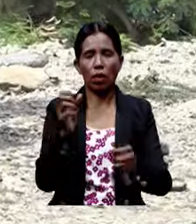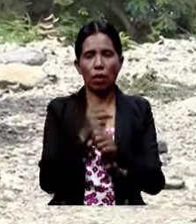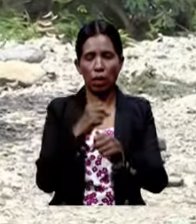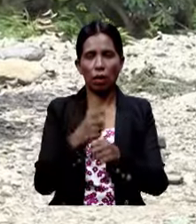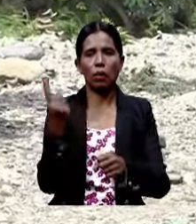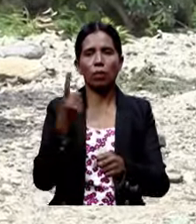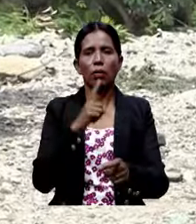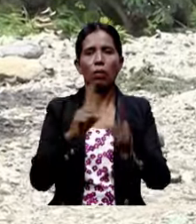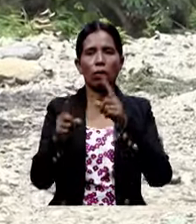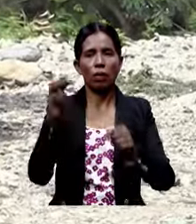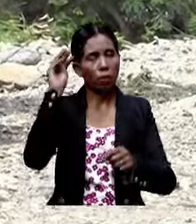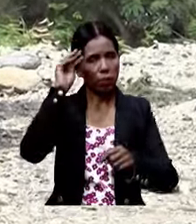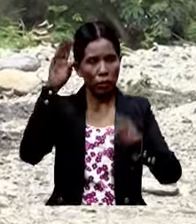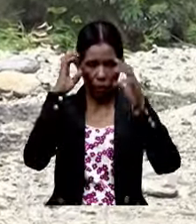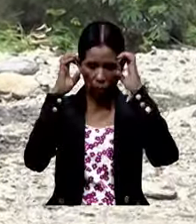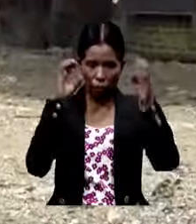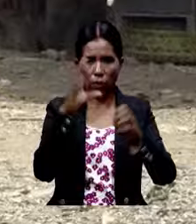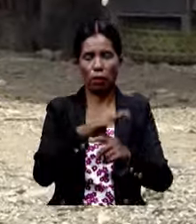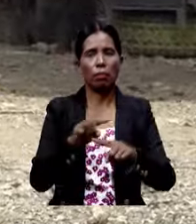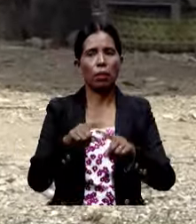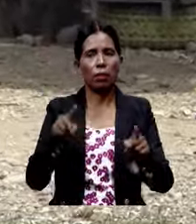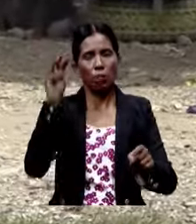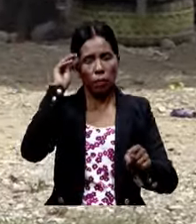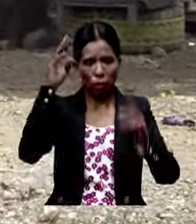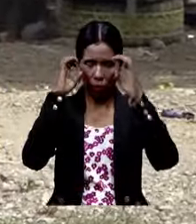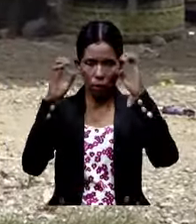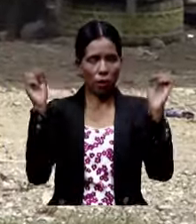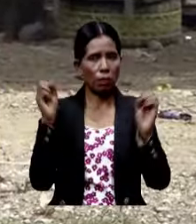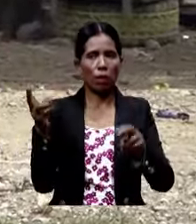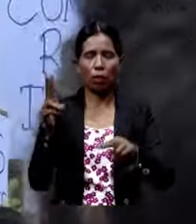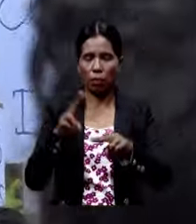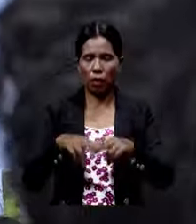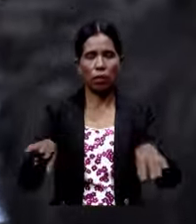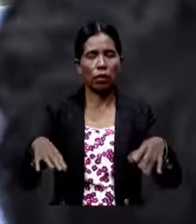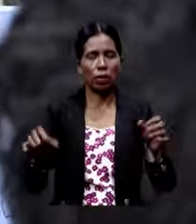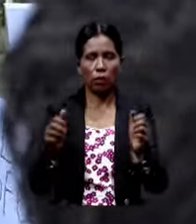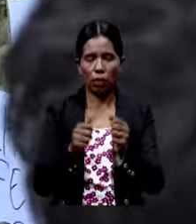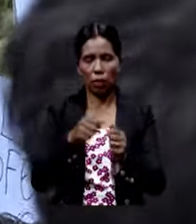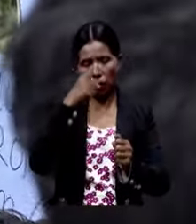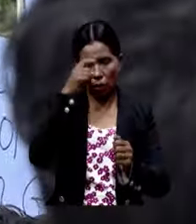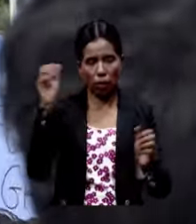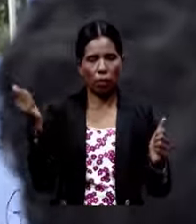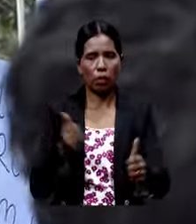ona protesta ba Ministério de Educação, mas be Ministério de Educação la bela estende sirania contrato, tamba la